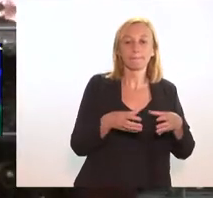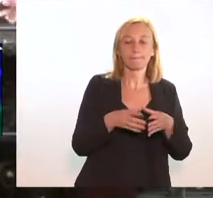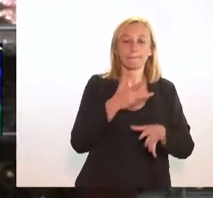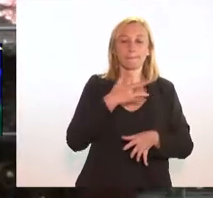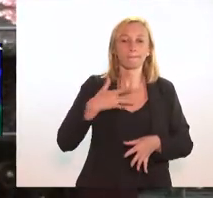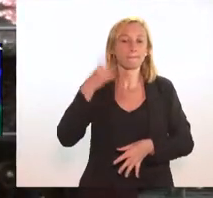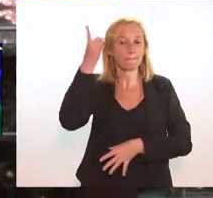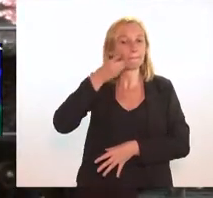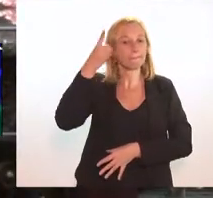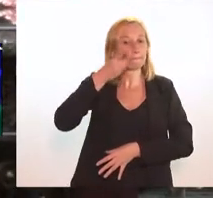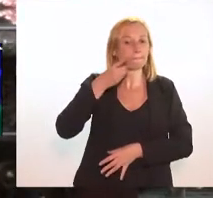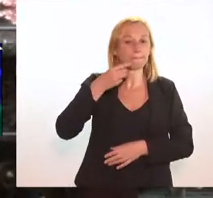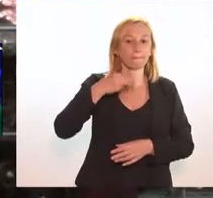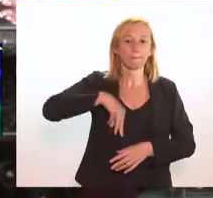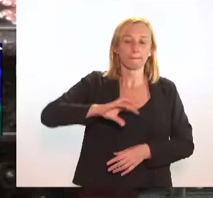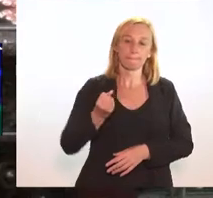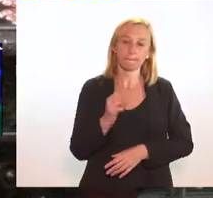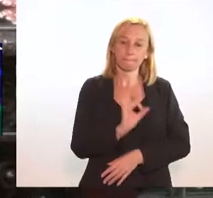deputada Marta Rocha.